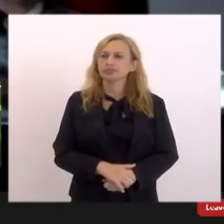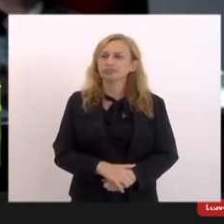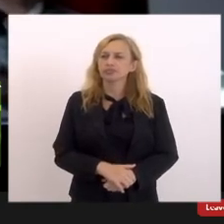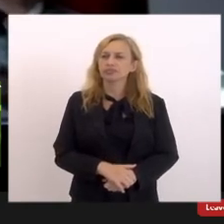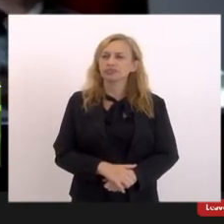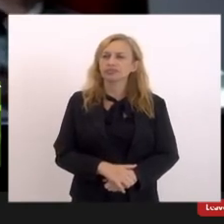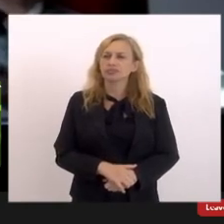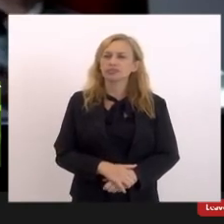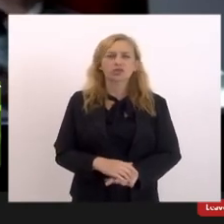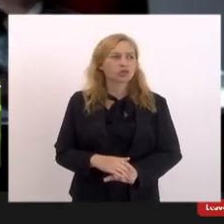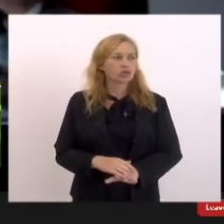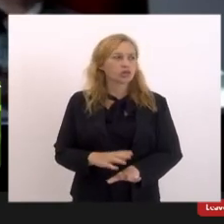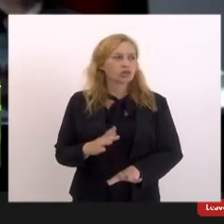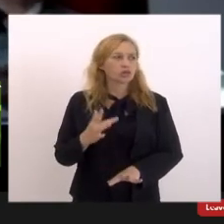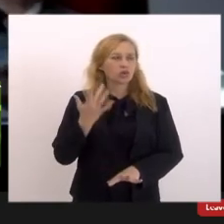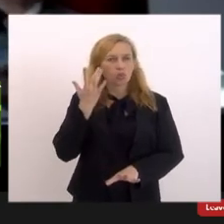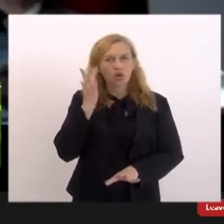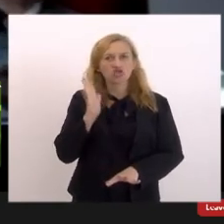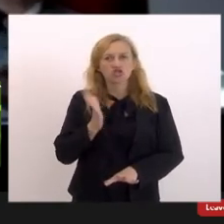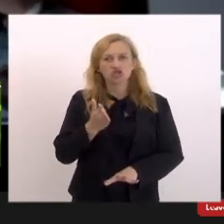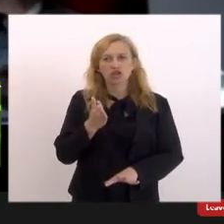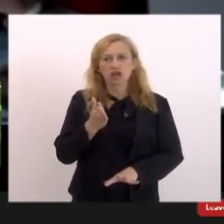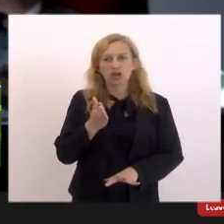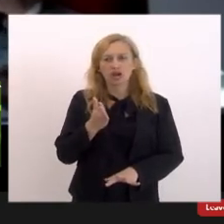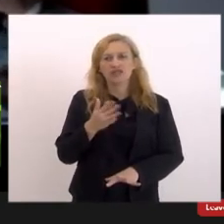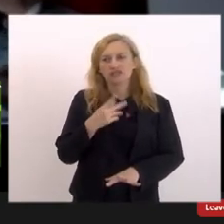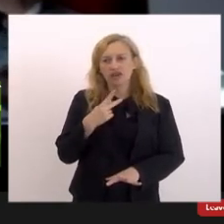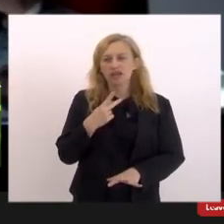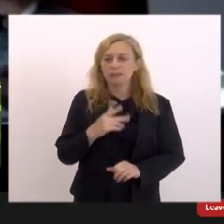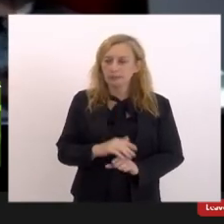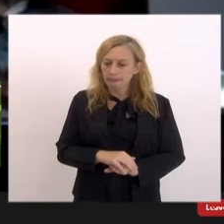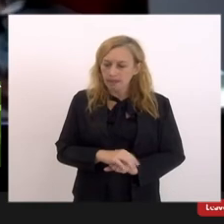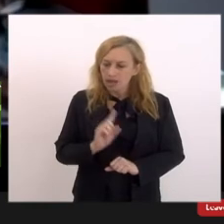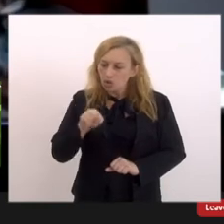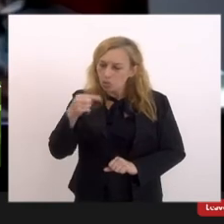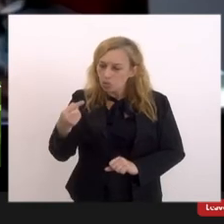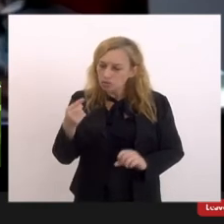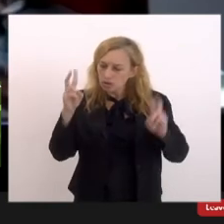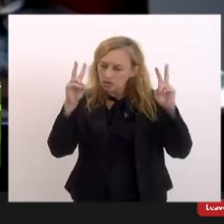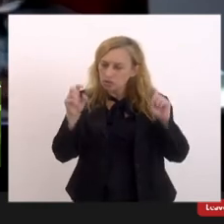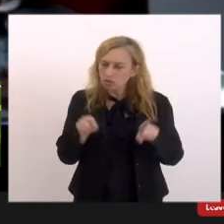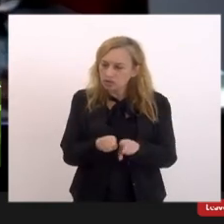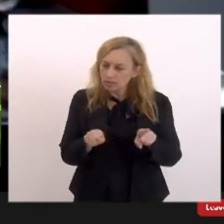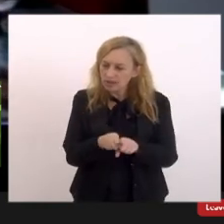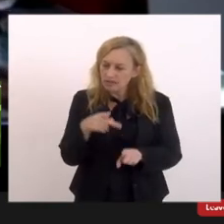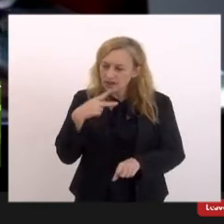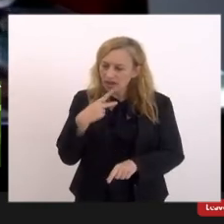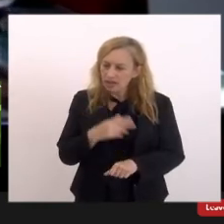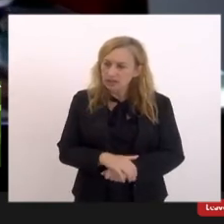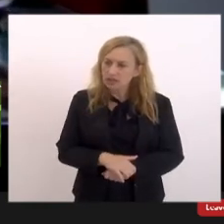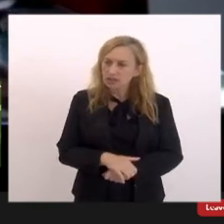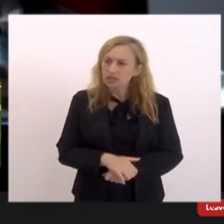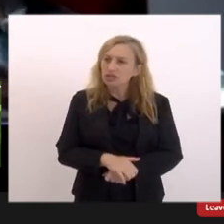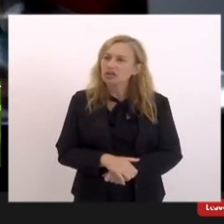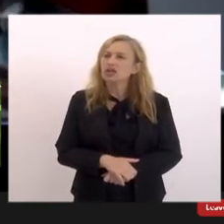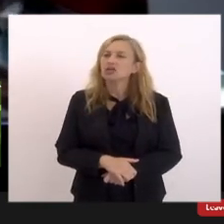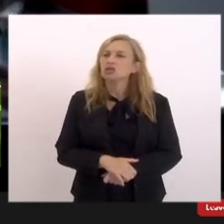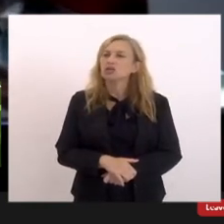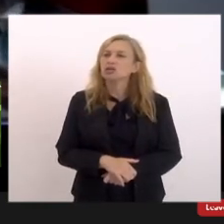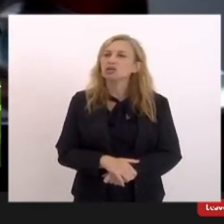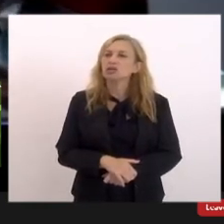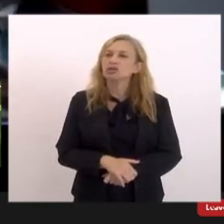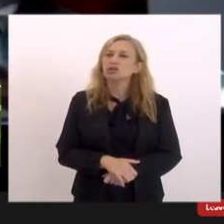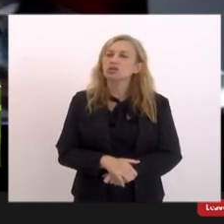Então, acho que esse ponto está destacado. Outra questão colocada foi